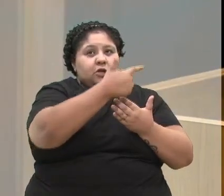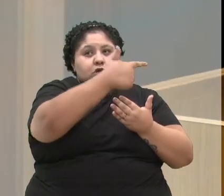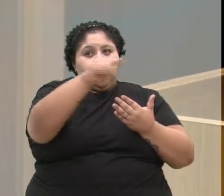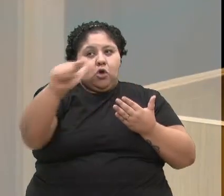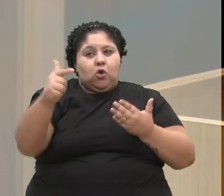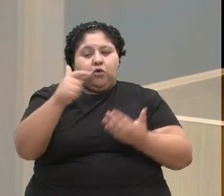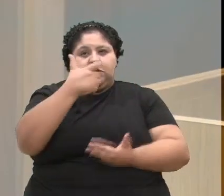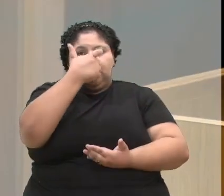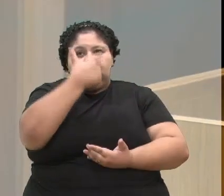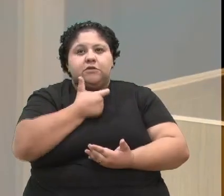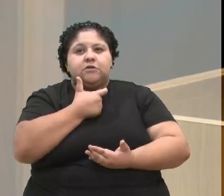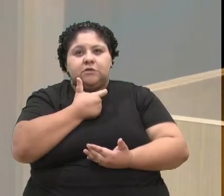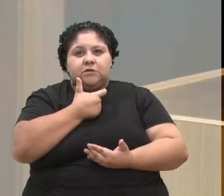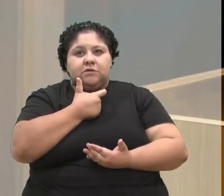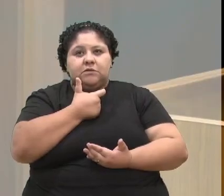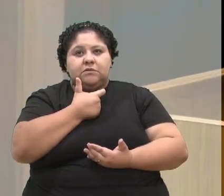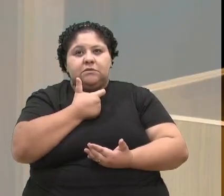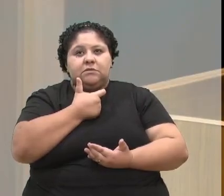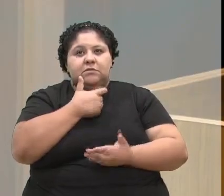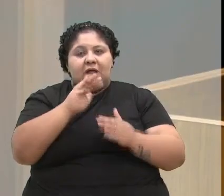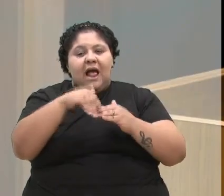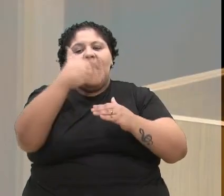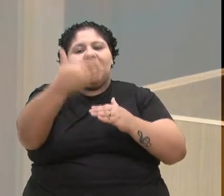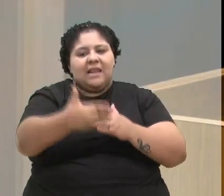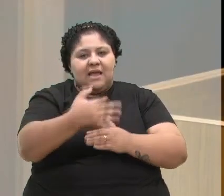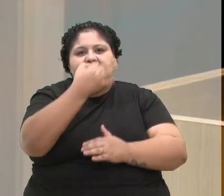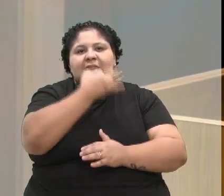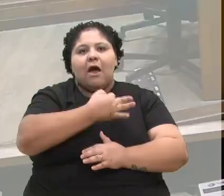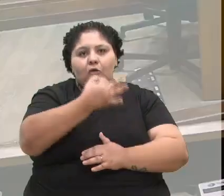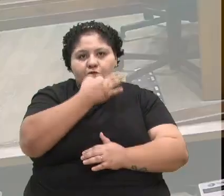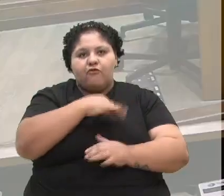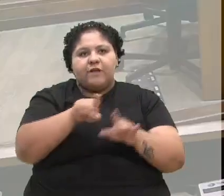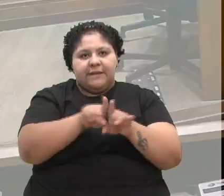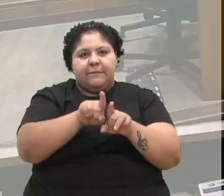espécies além da uva. Sua parte, vereador Cadore.